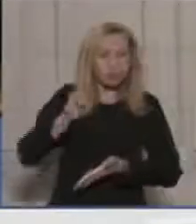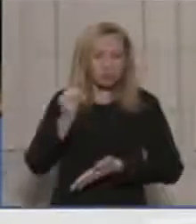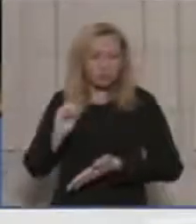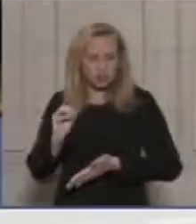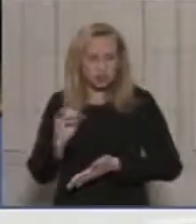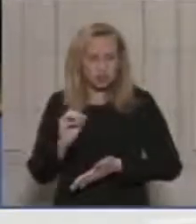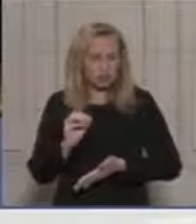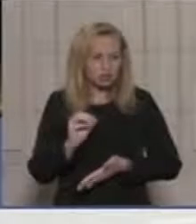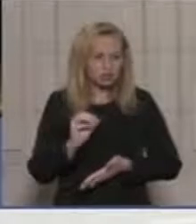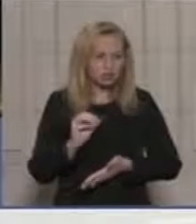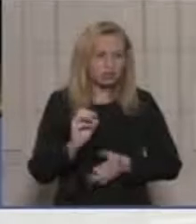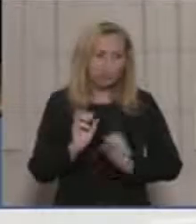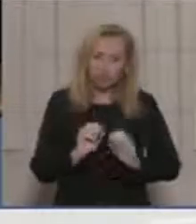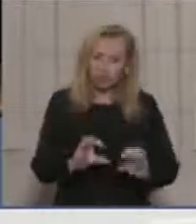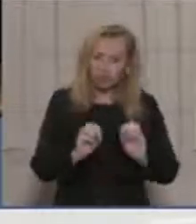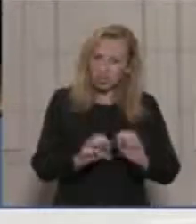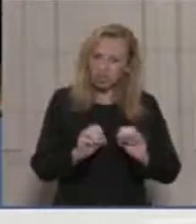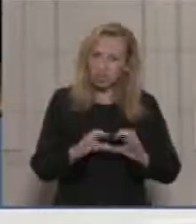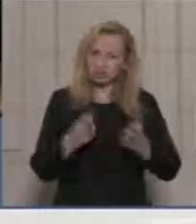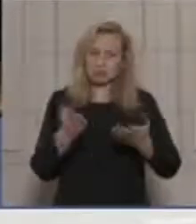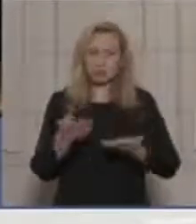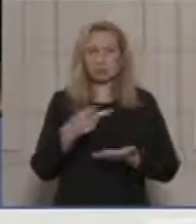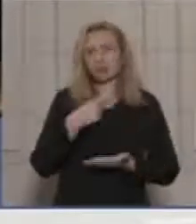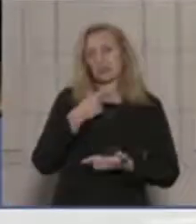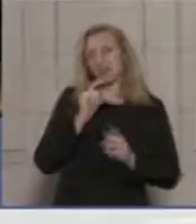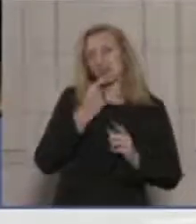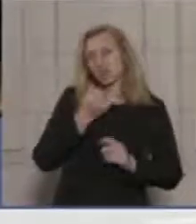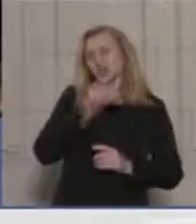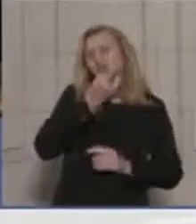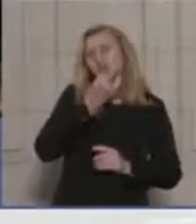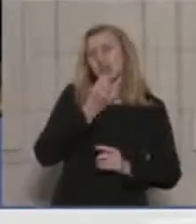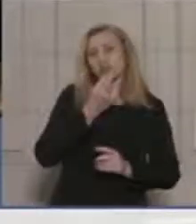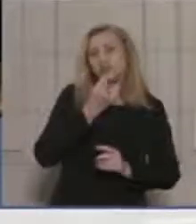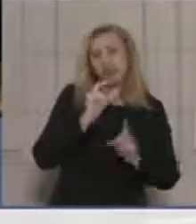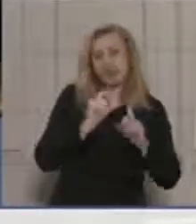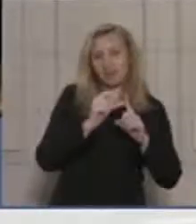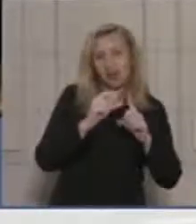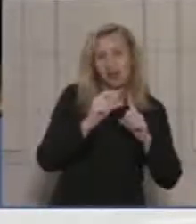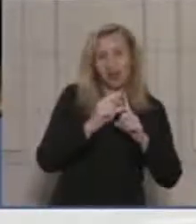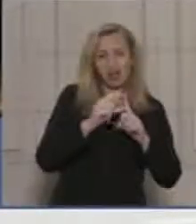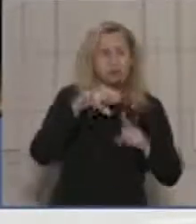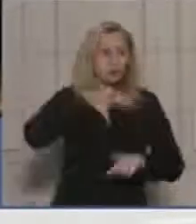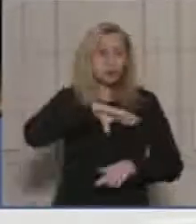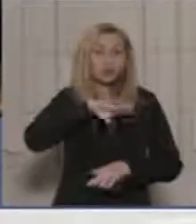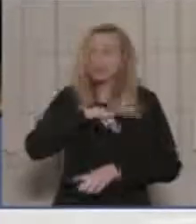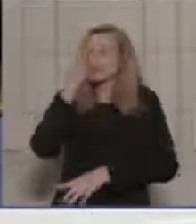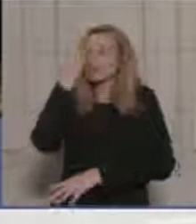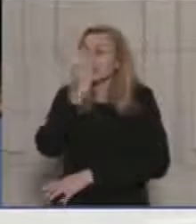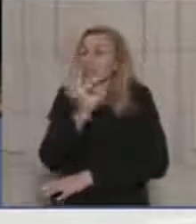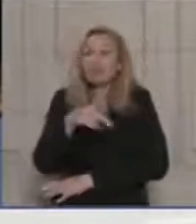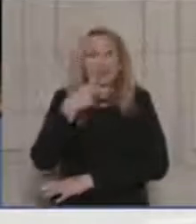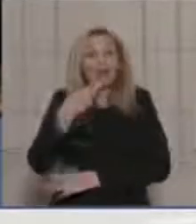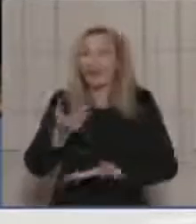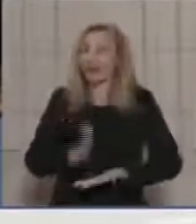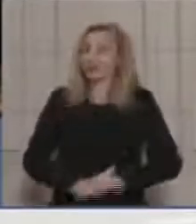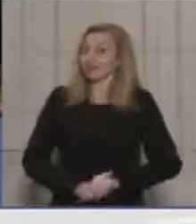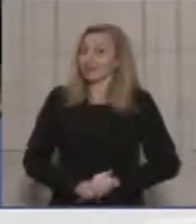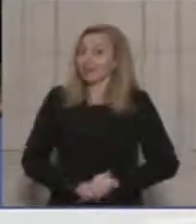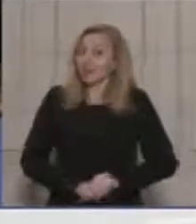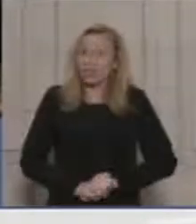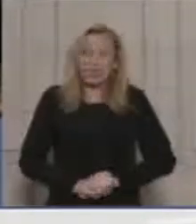Educação, com licença da palavra, nem português sabe falar, porque ele